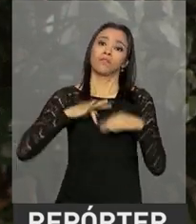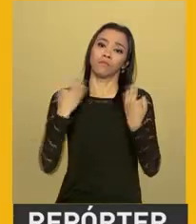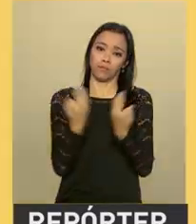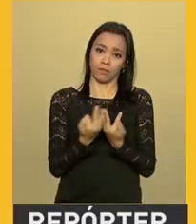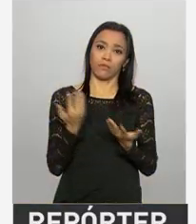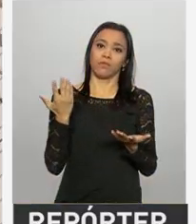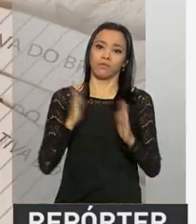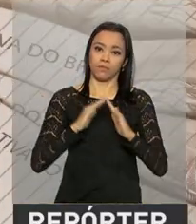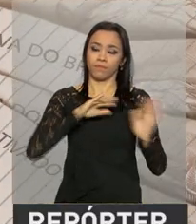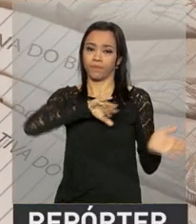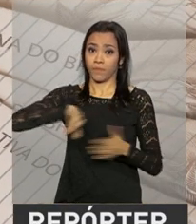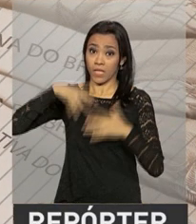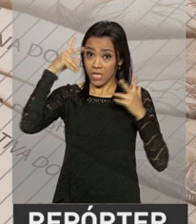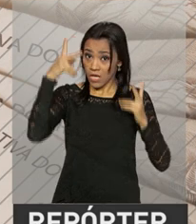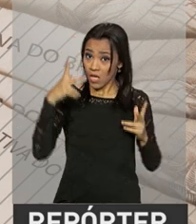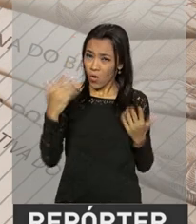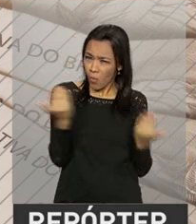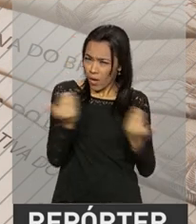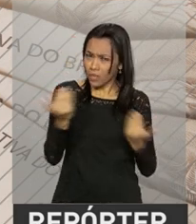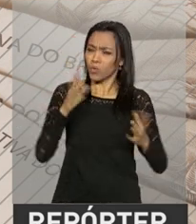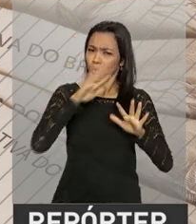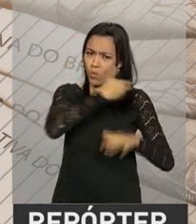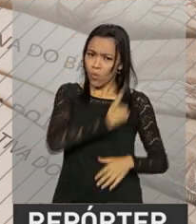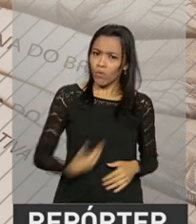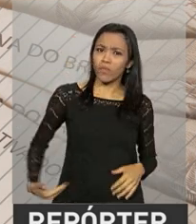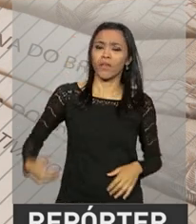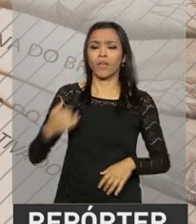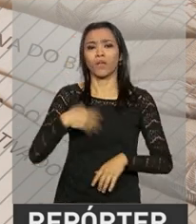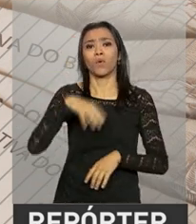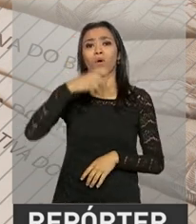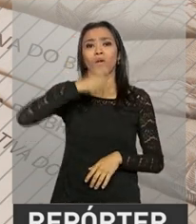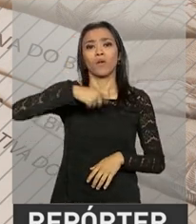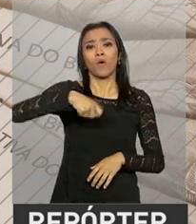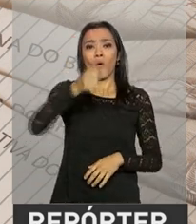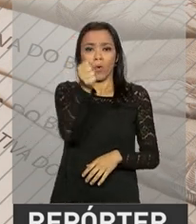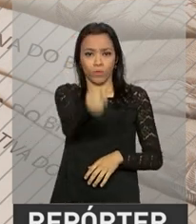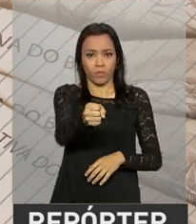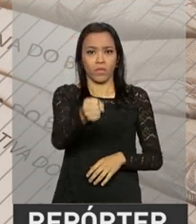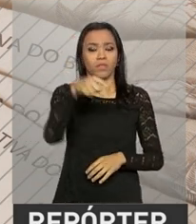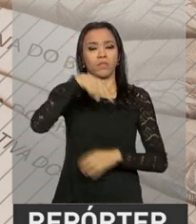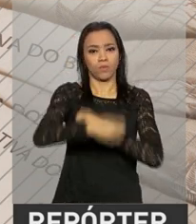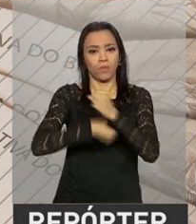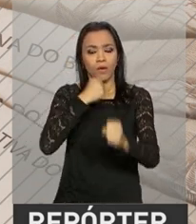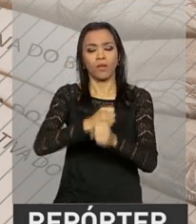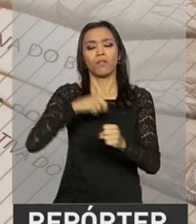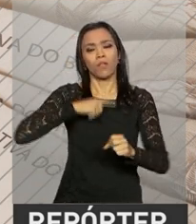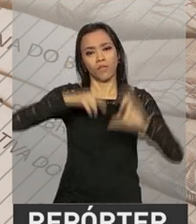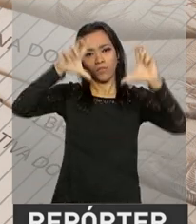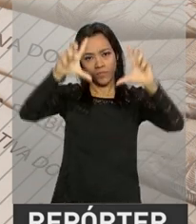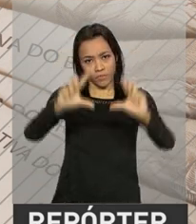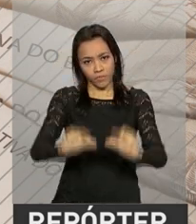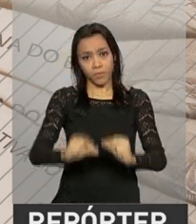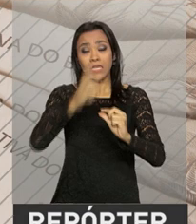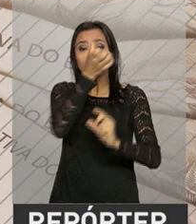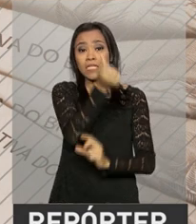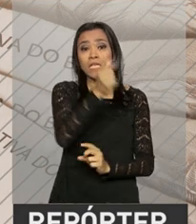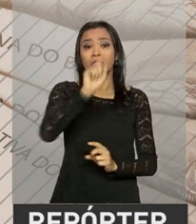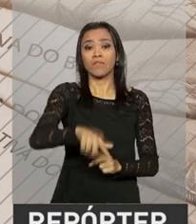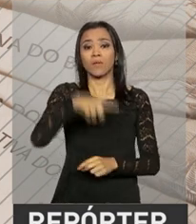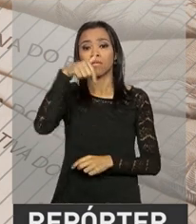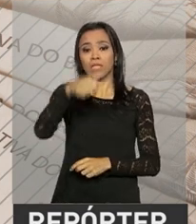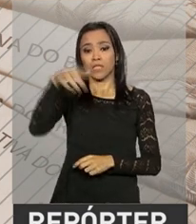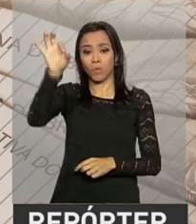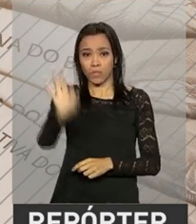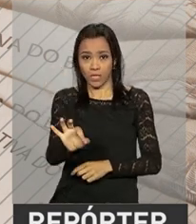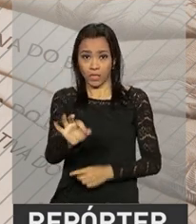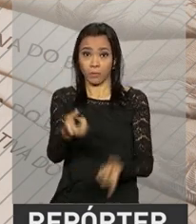aqui. No caso do governo, a arrecadação nos 8 primeiros meses do ano teve queda real de